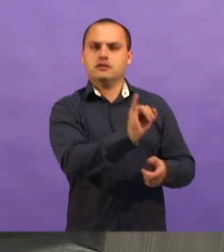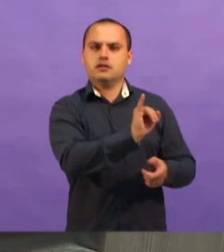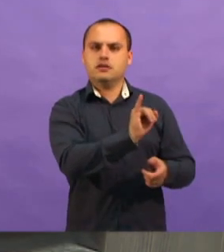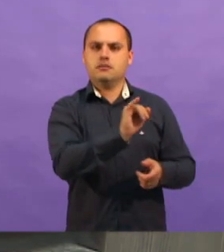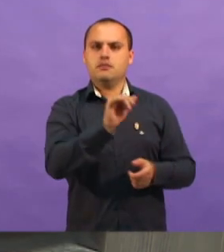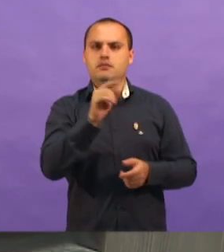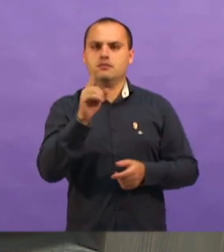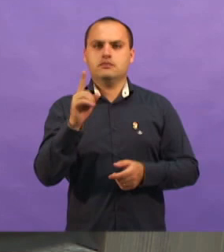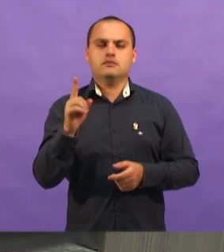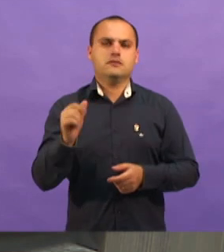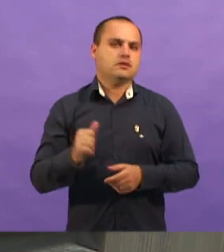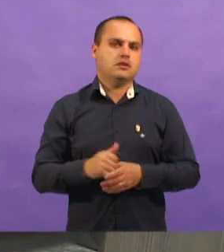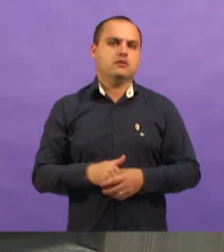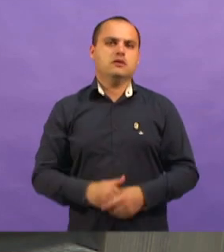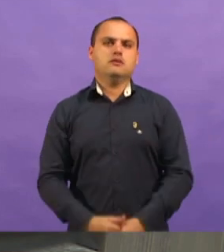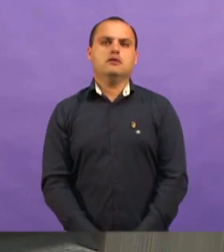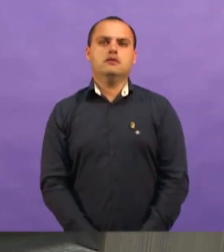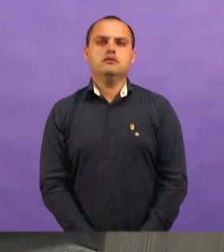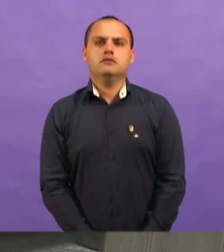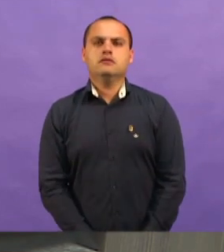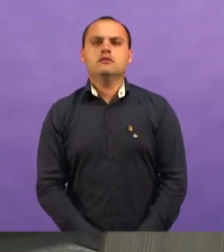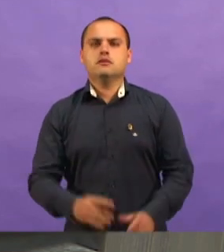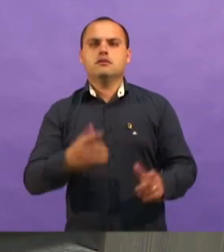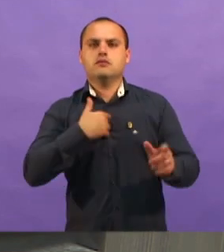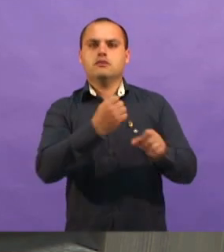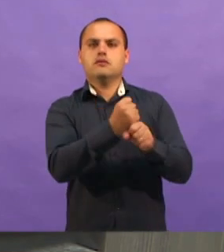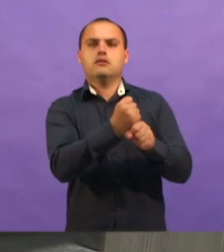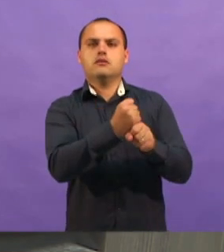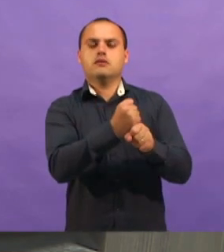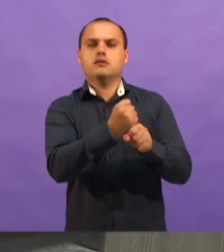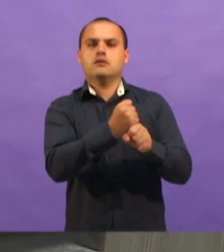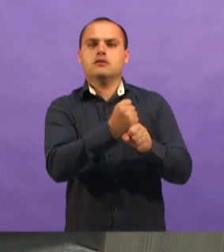1895. Olha só, né? Que